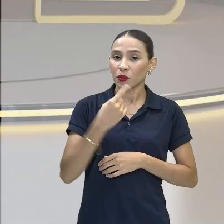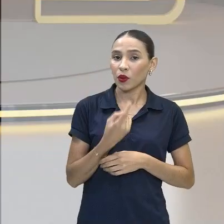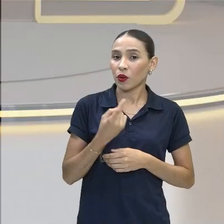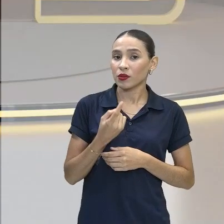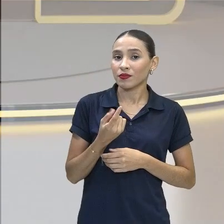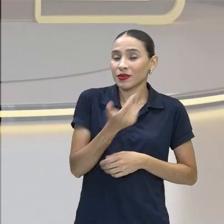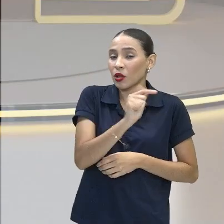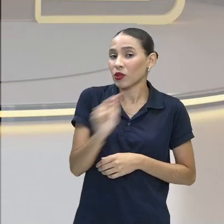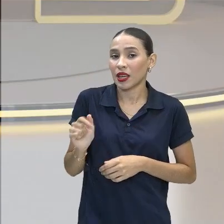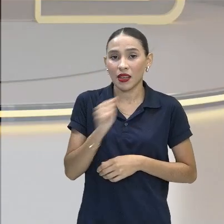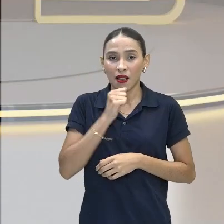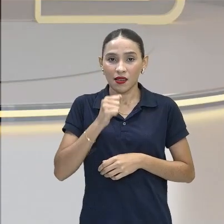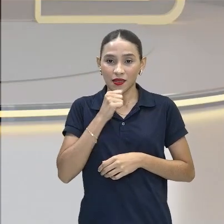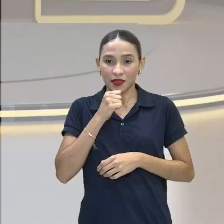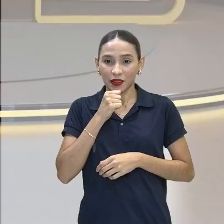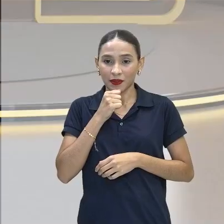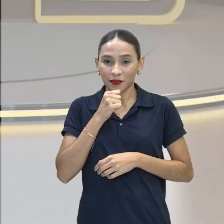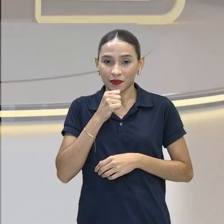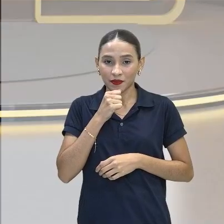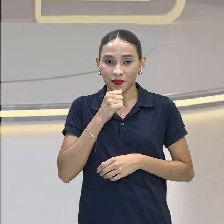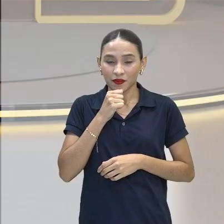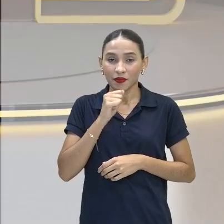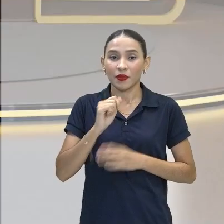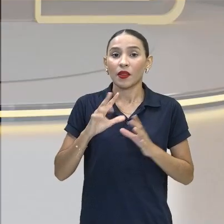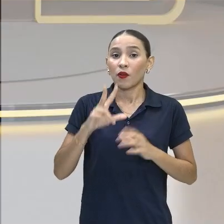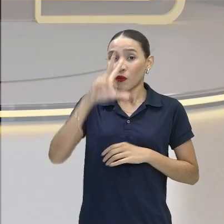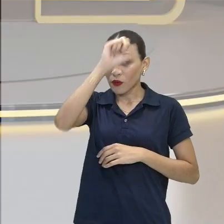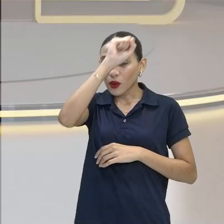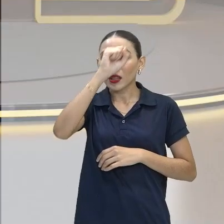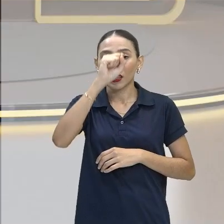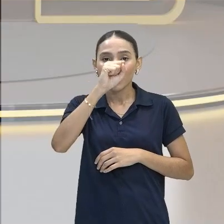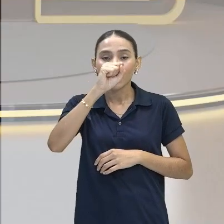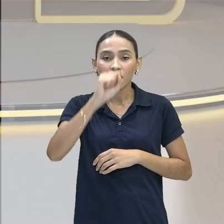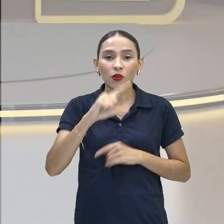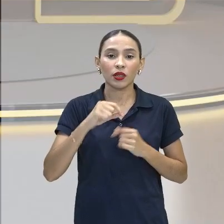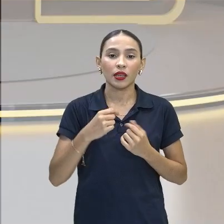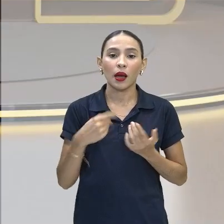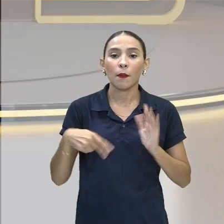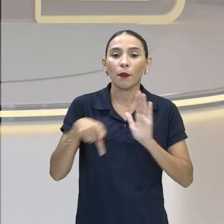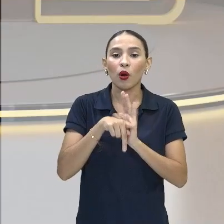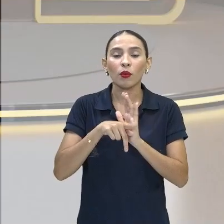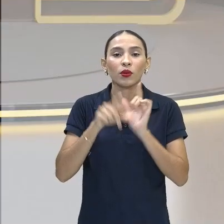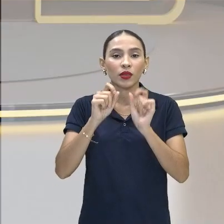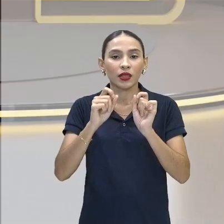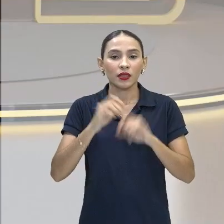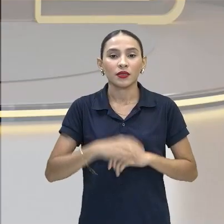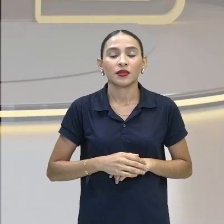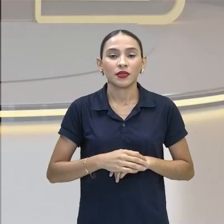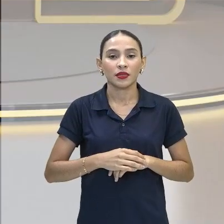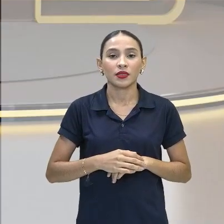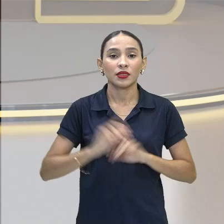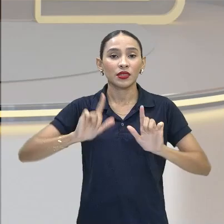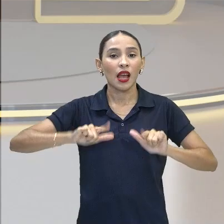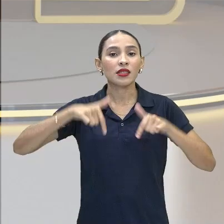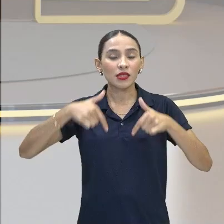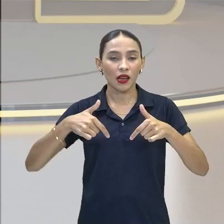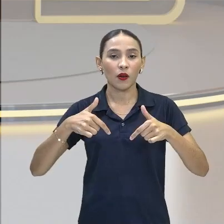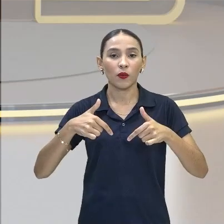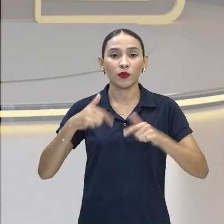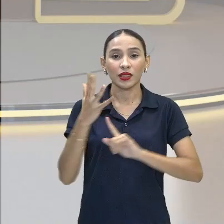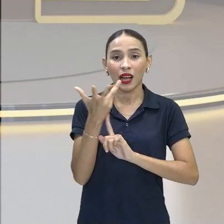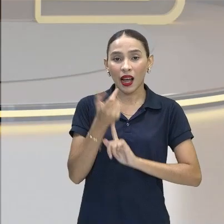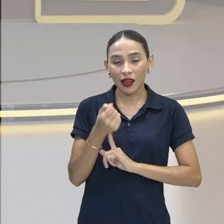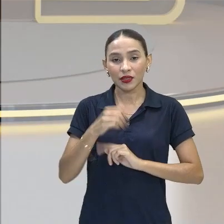tem ainda. Exato. Para fortalecer a nossa própria forma de manifestar a nossa